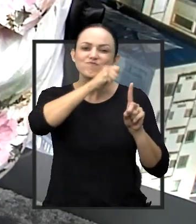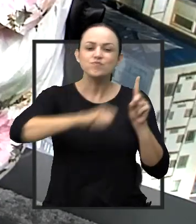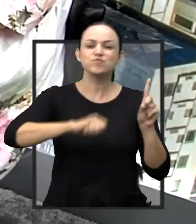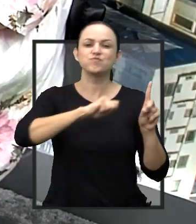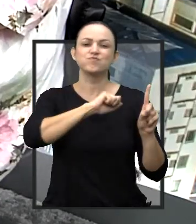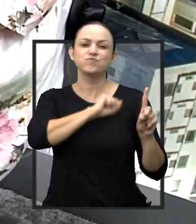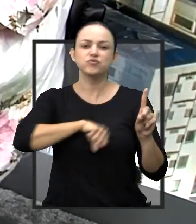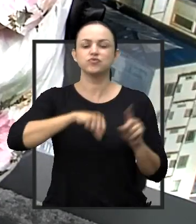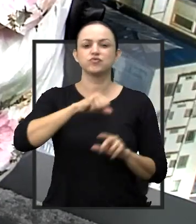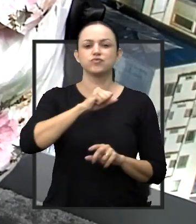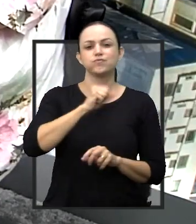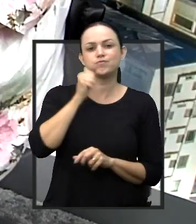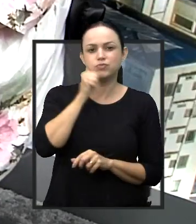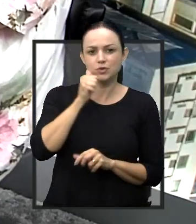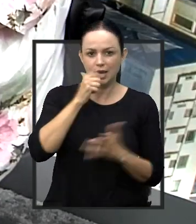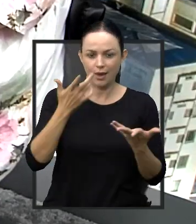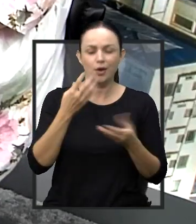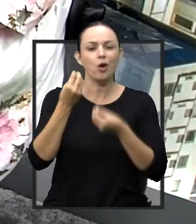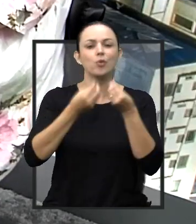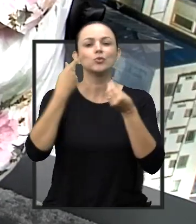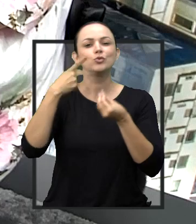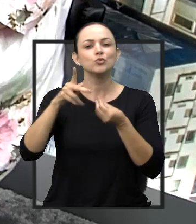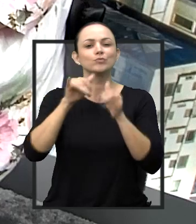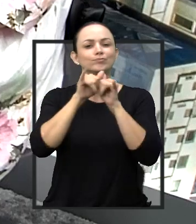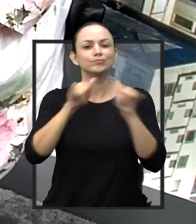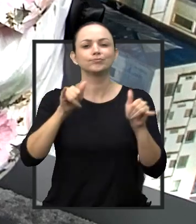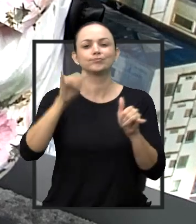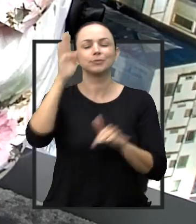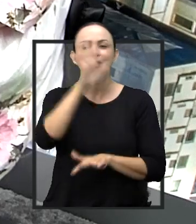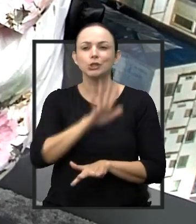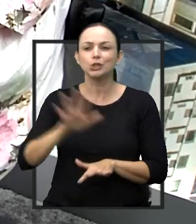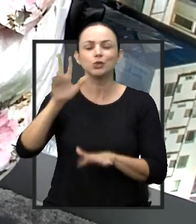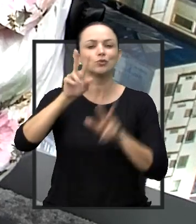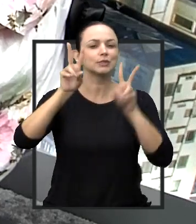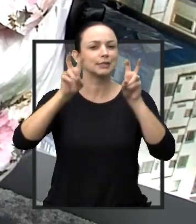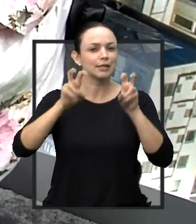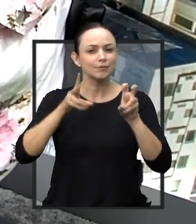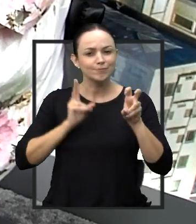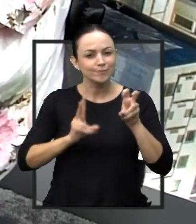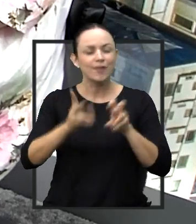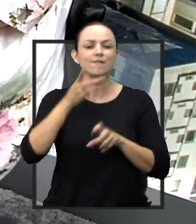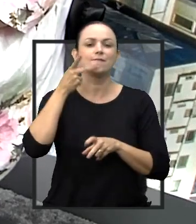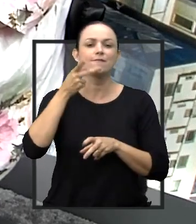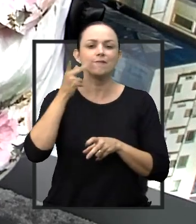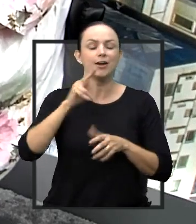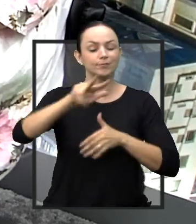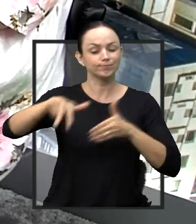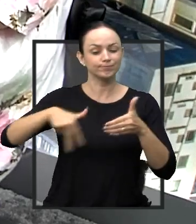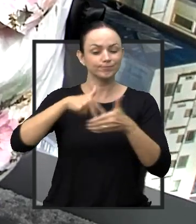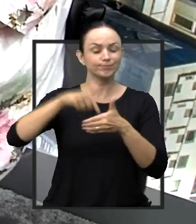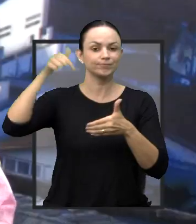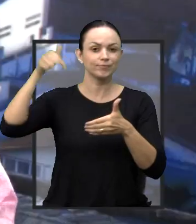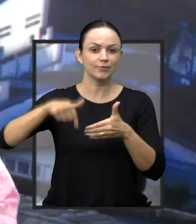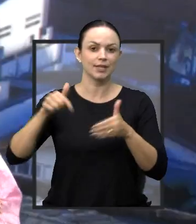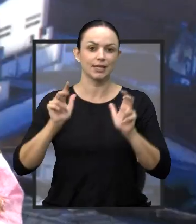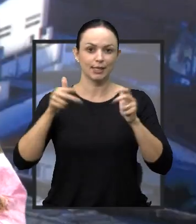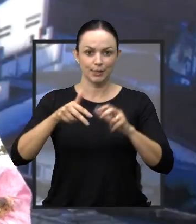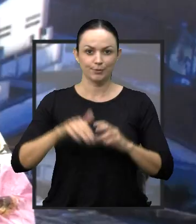nível municipal e também em nível nacional, já que a senhora vem abordando esses temas constantemente na tribuna da